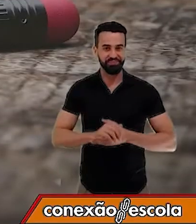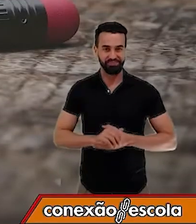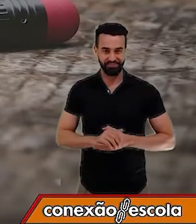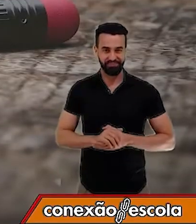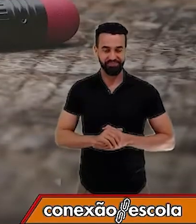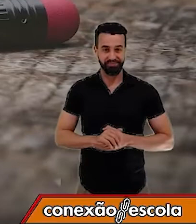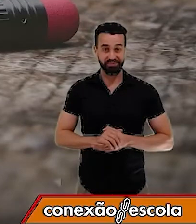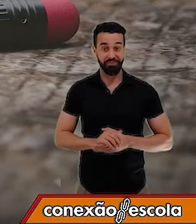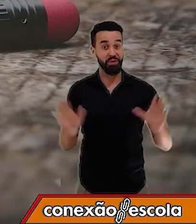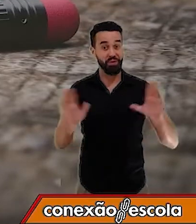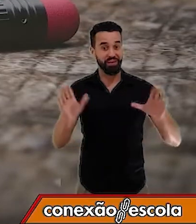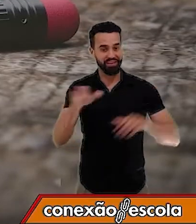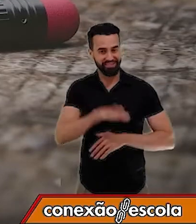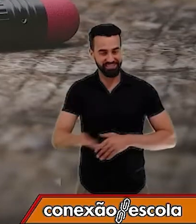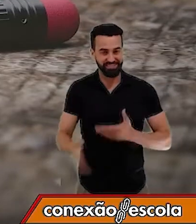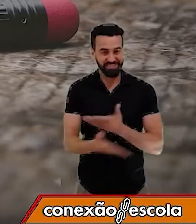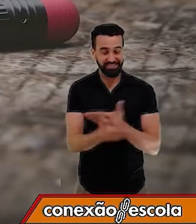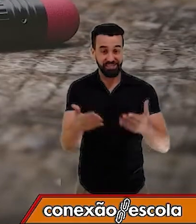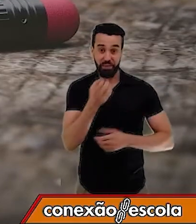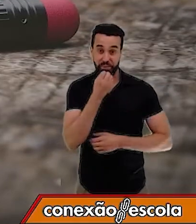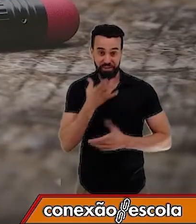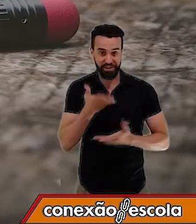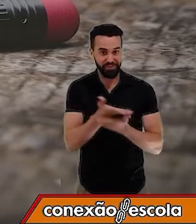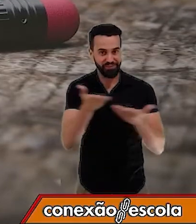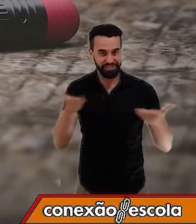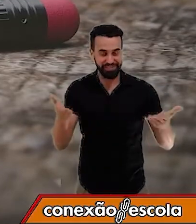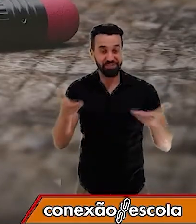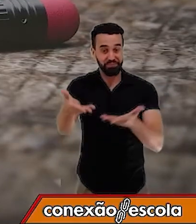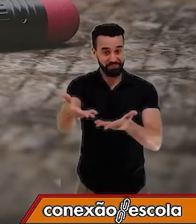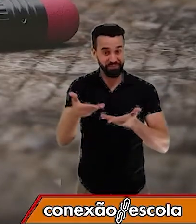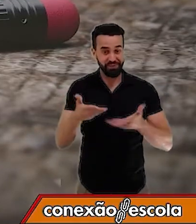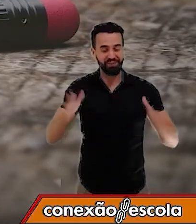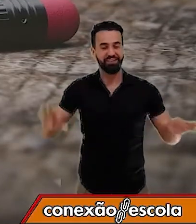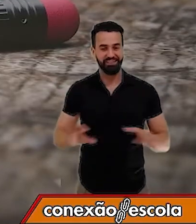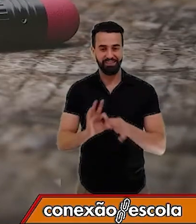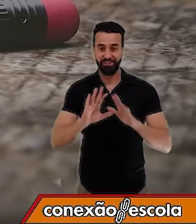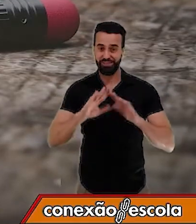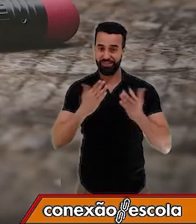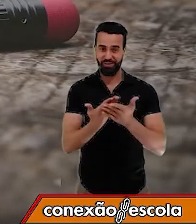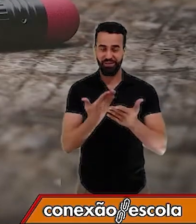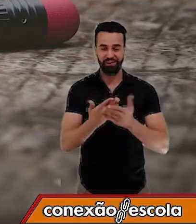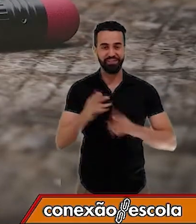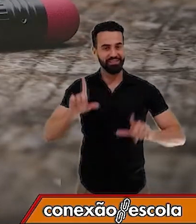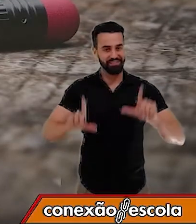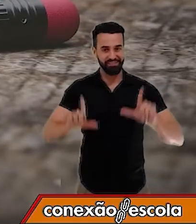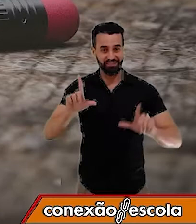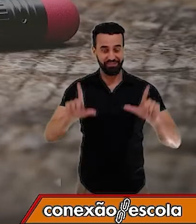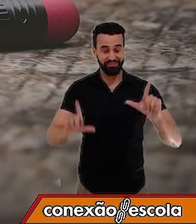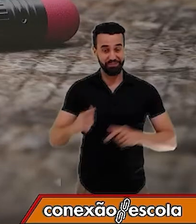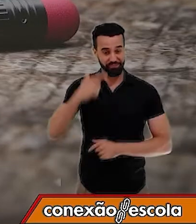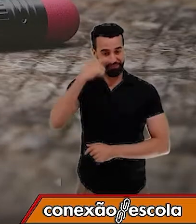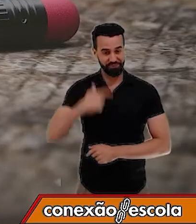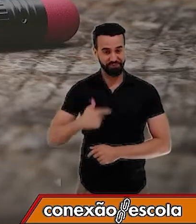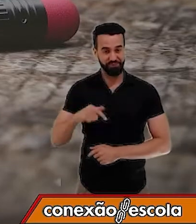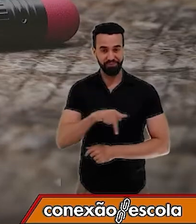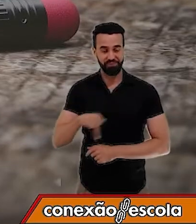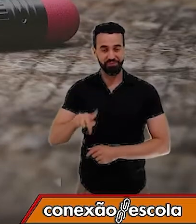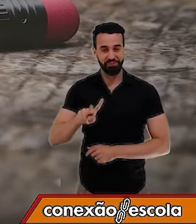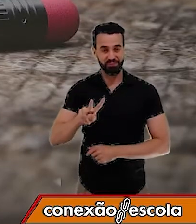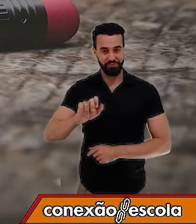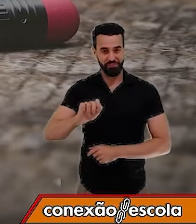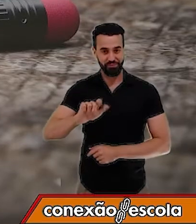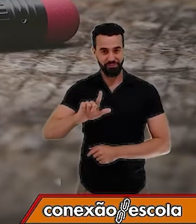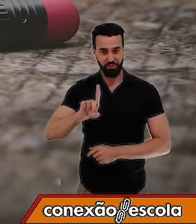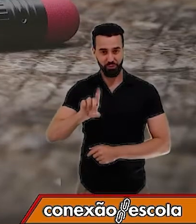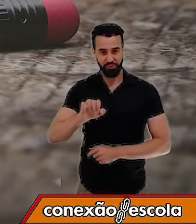Olá, crianças! Tudo bem com vocês? Sejam bem-vindas ao Conexão Escola TV. Eu sou o professor Valdeir